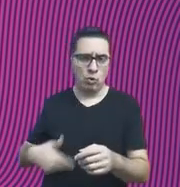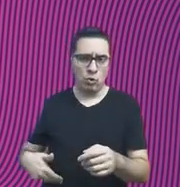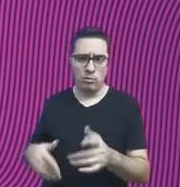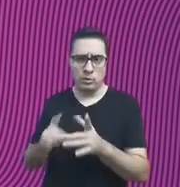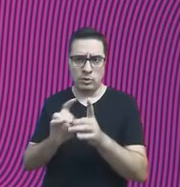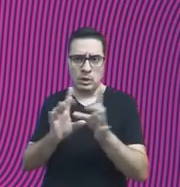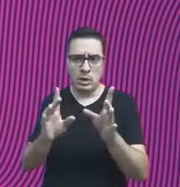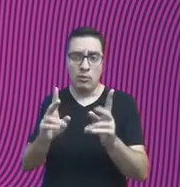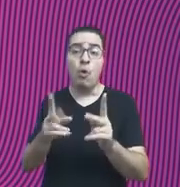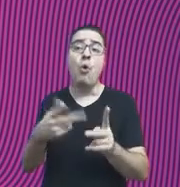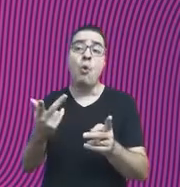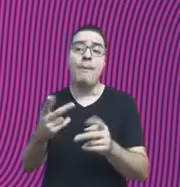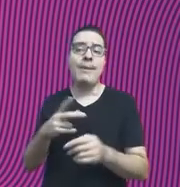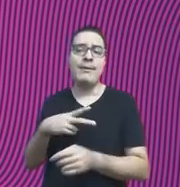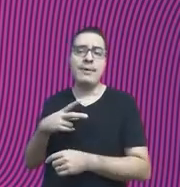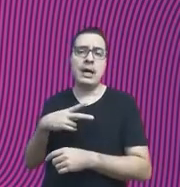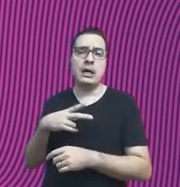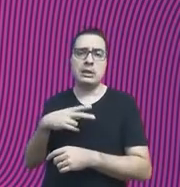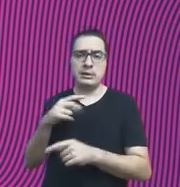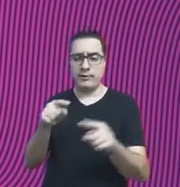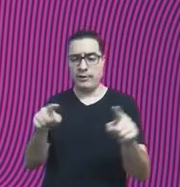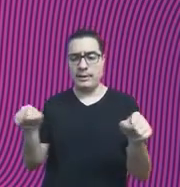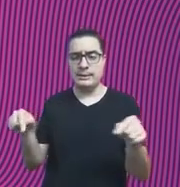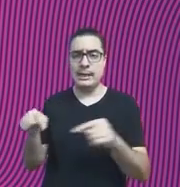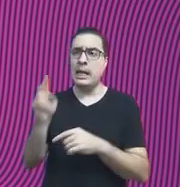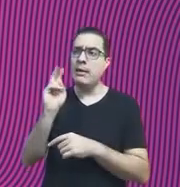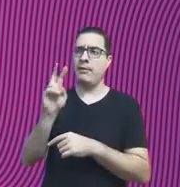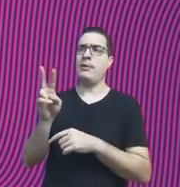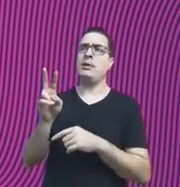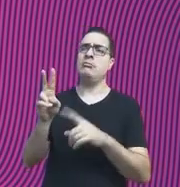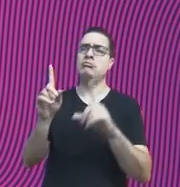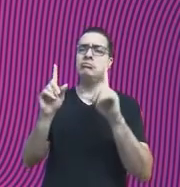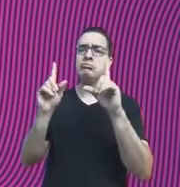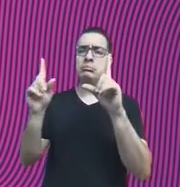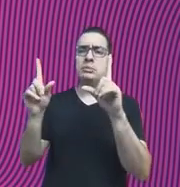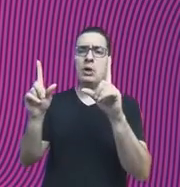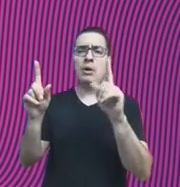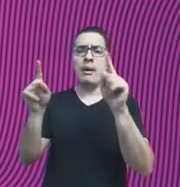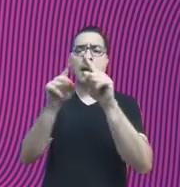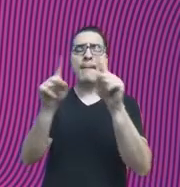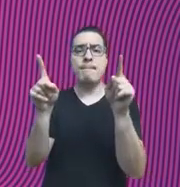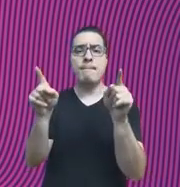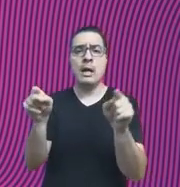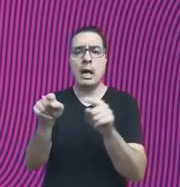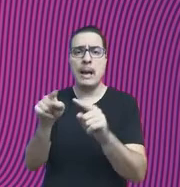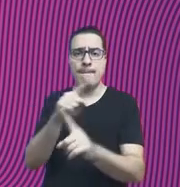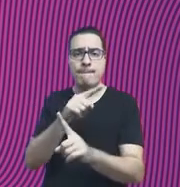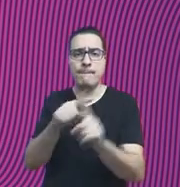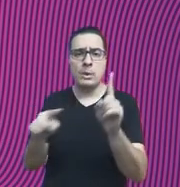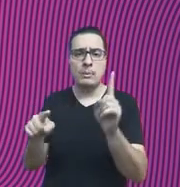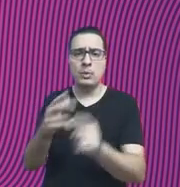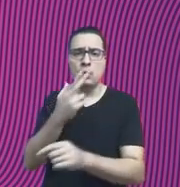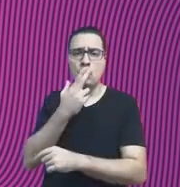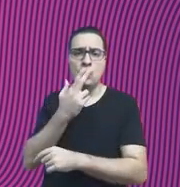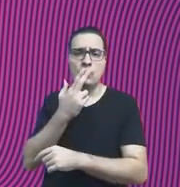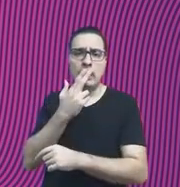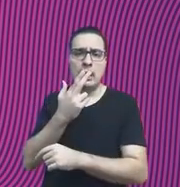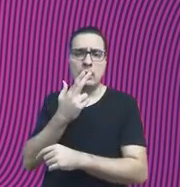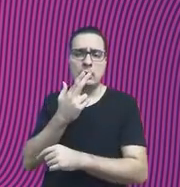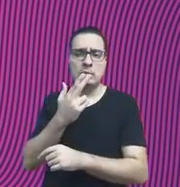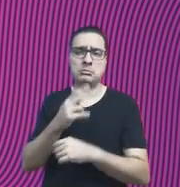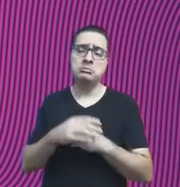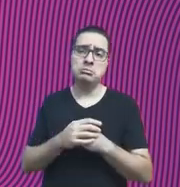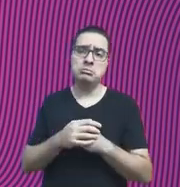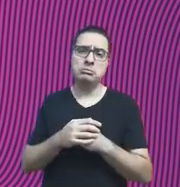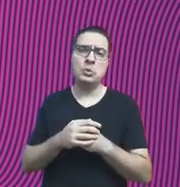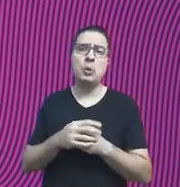sala e você vai ver lá uma imagem, uma plaquinha com proibido fumar. O que significa